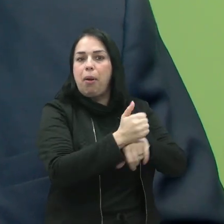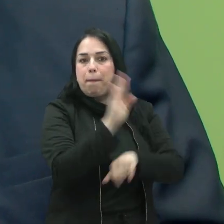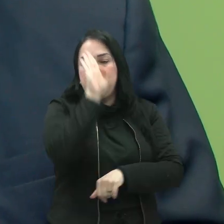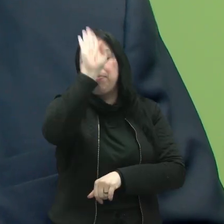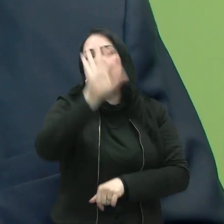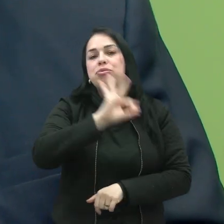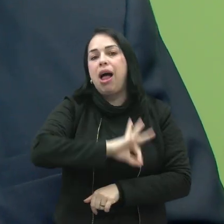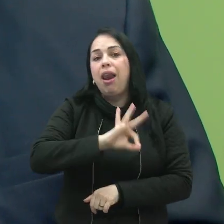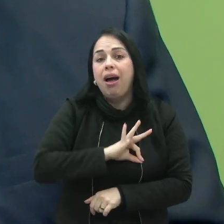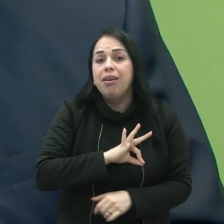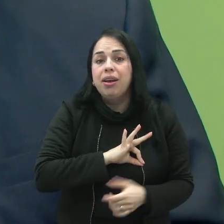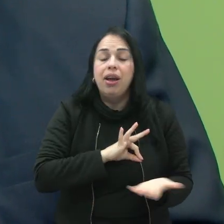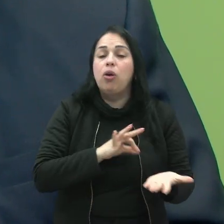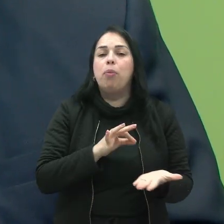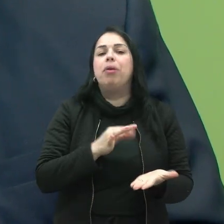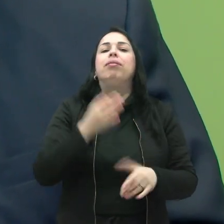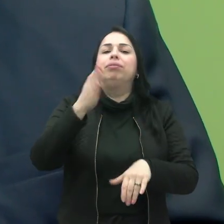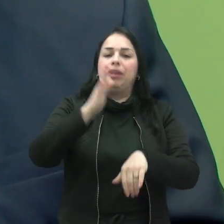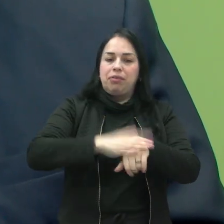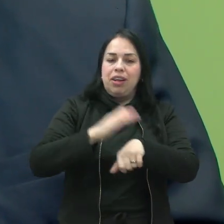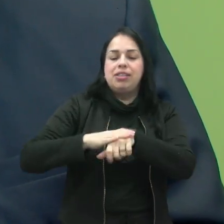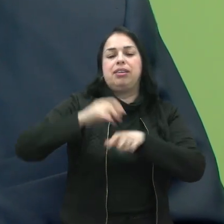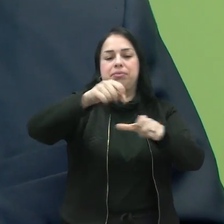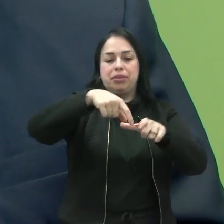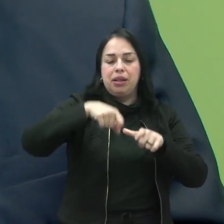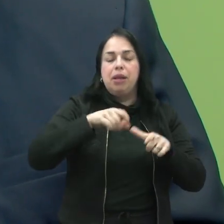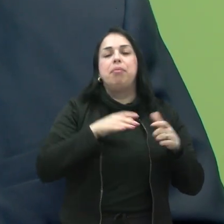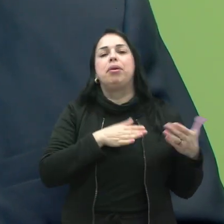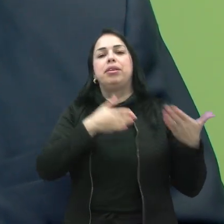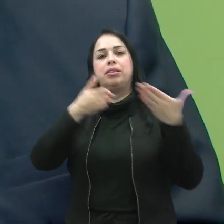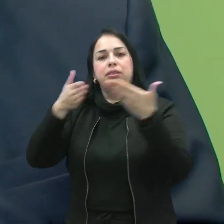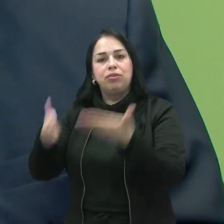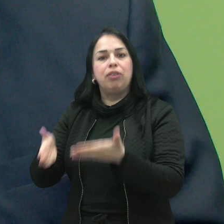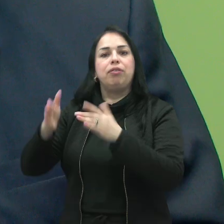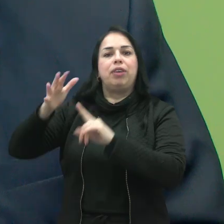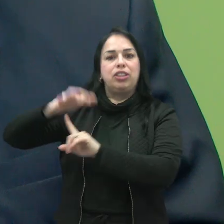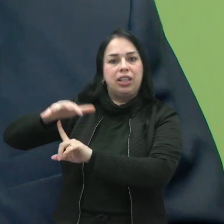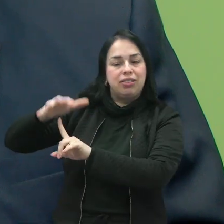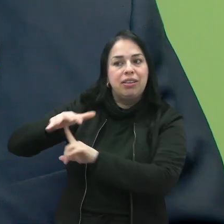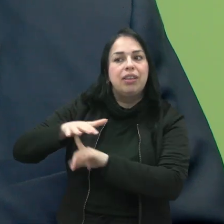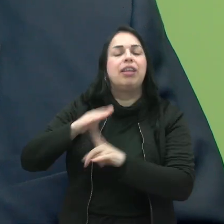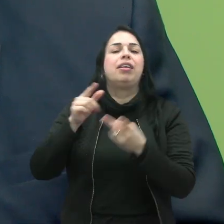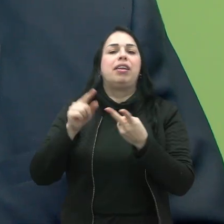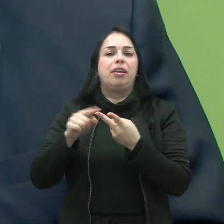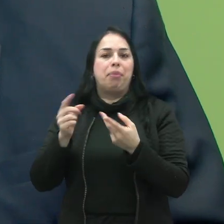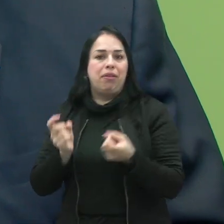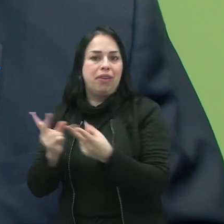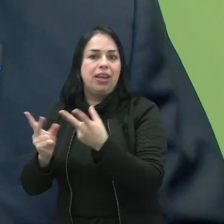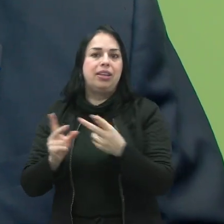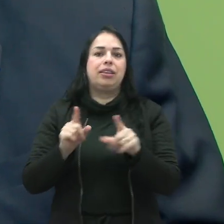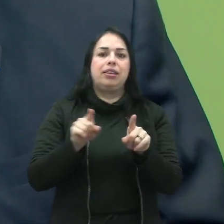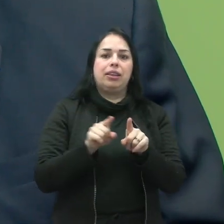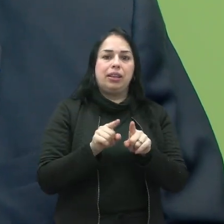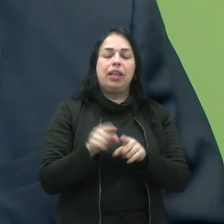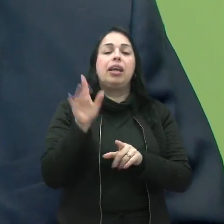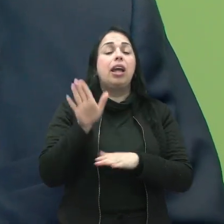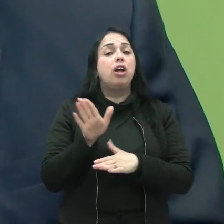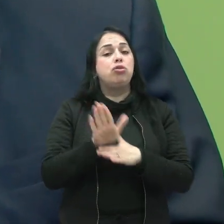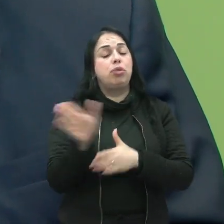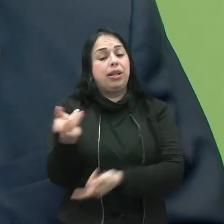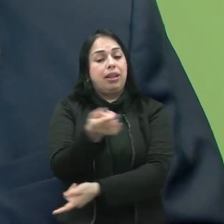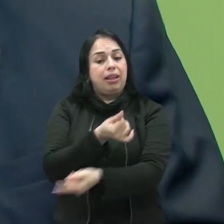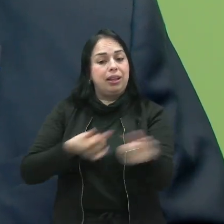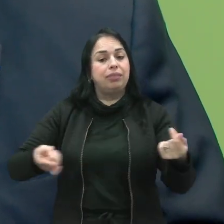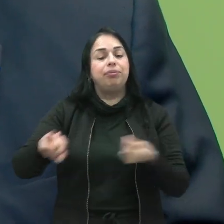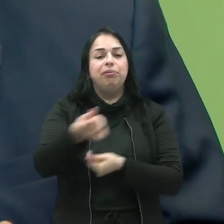principal sustento é o que eles produzem, né? E aí participam das feiras locais, das feiras de condomínio, e isso é importante para o município, que gira a